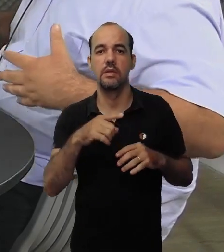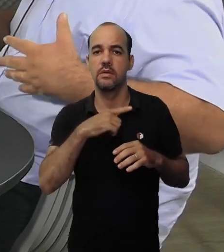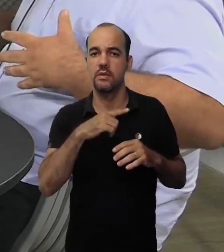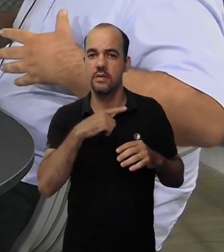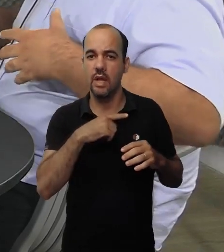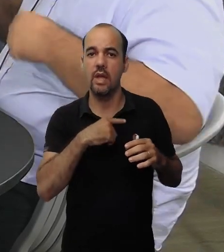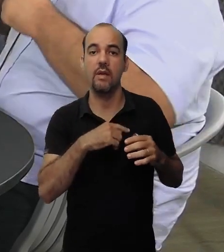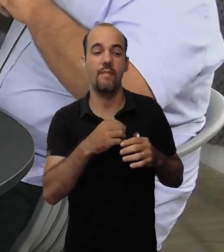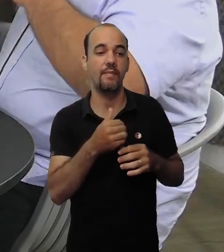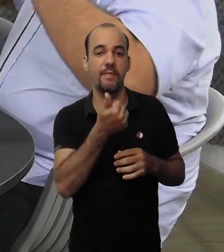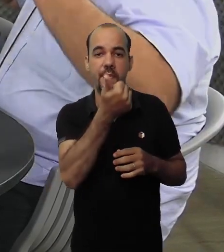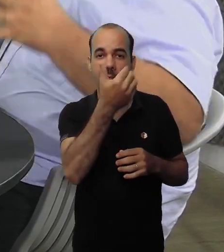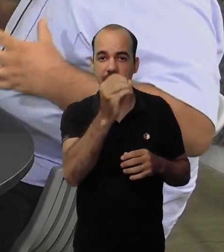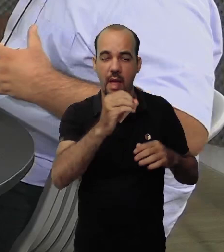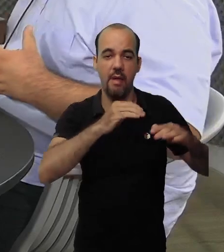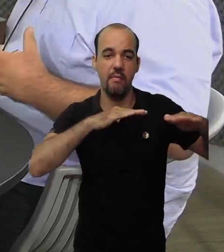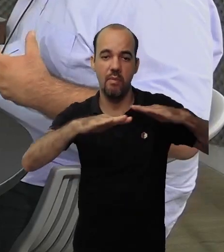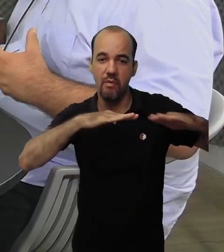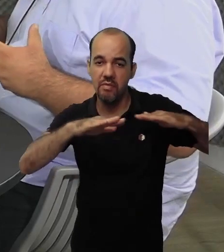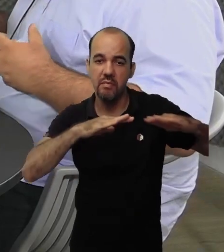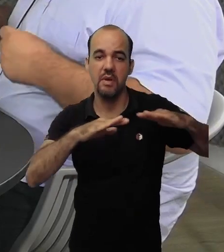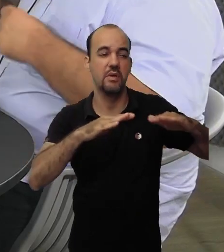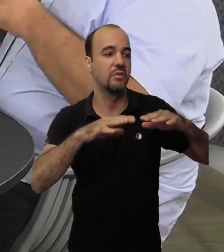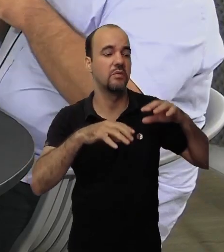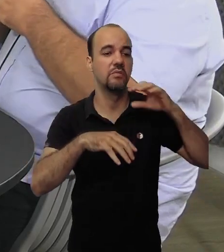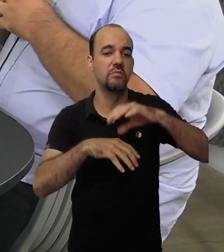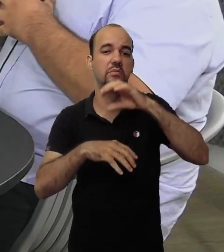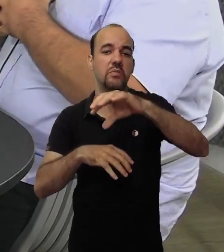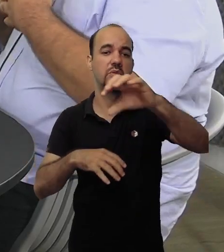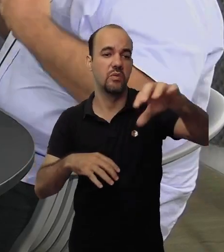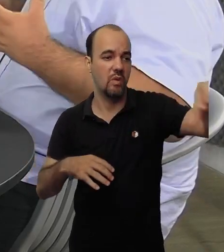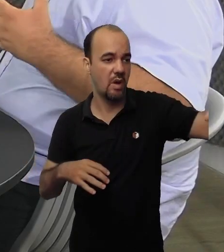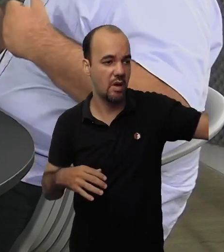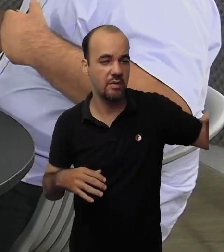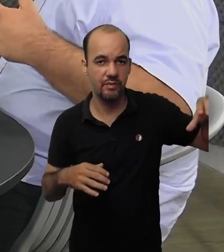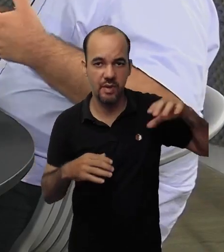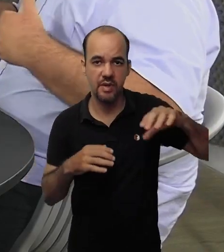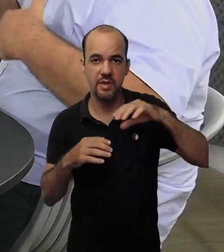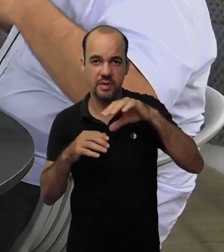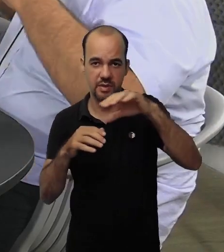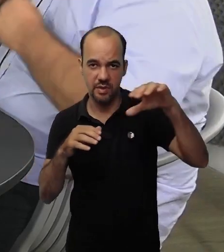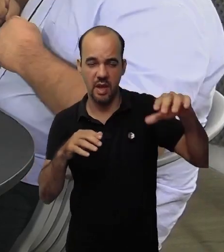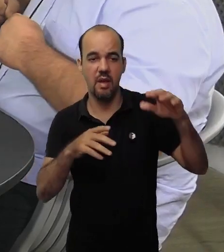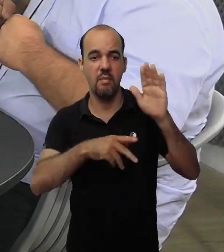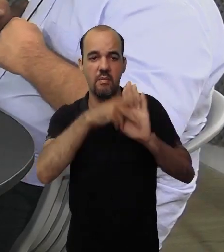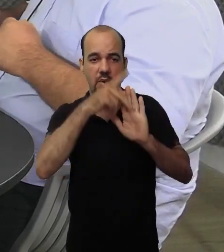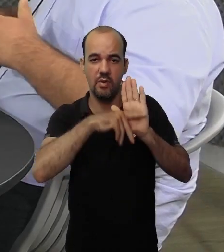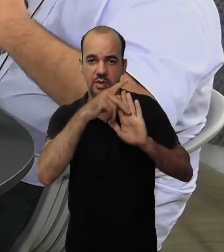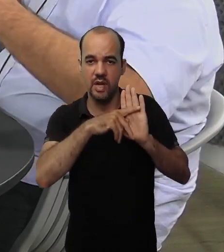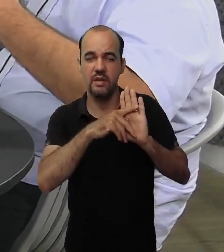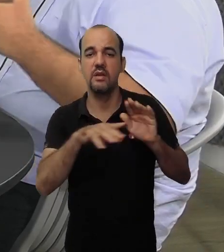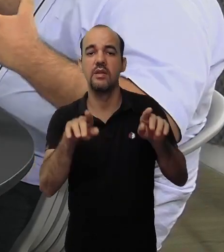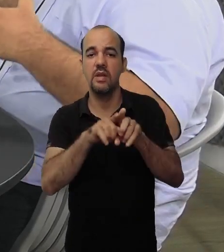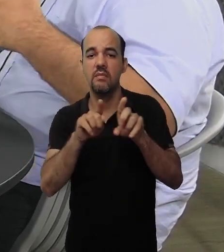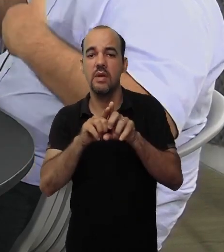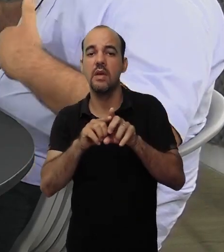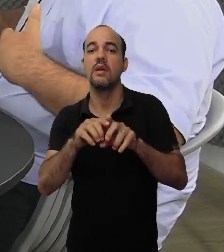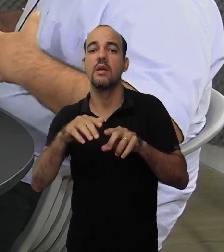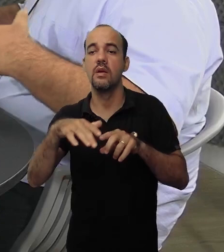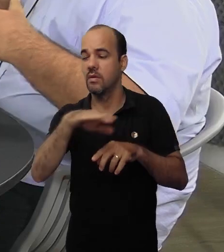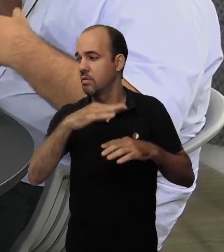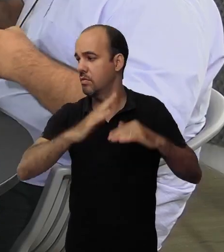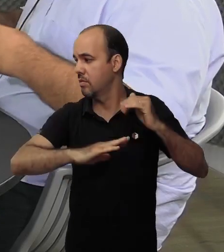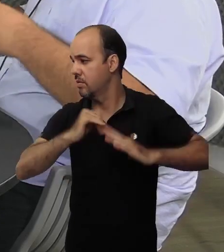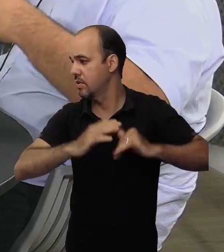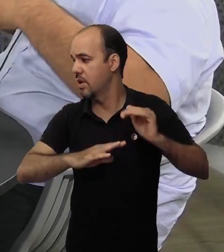ao mesmo tempo e todo mundo em locais diferentes. E isso é muito importante, a participação dos nossos técnicos também, que também estão nesse